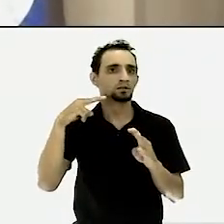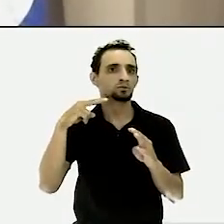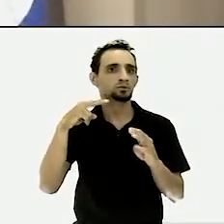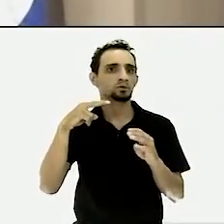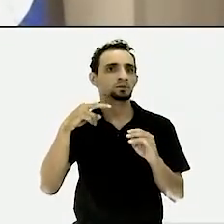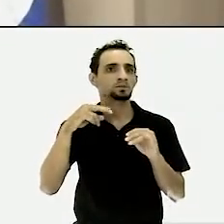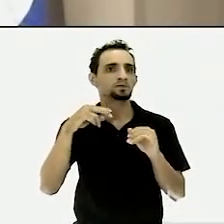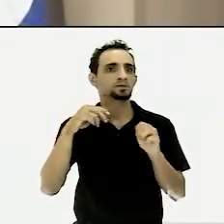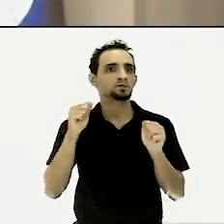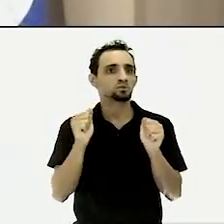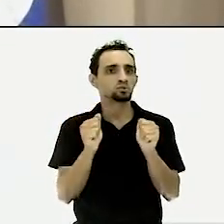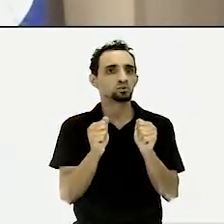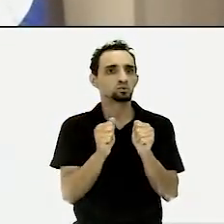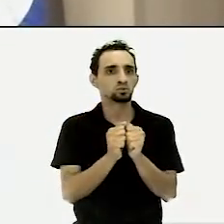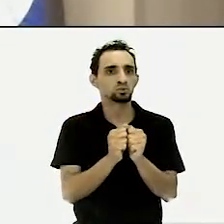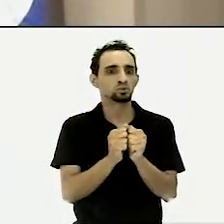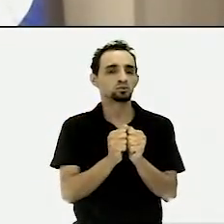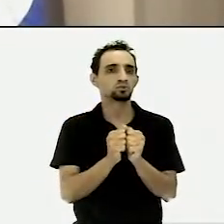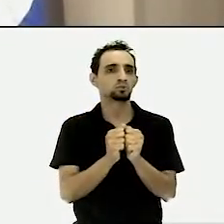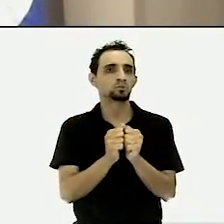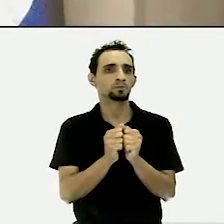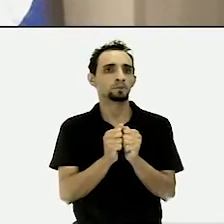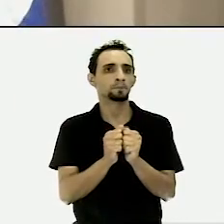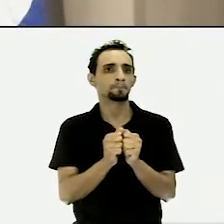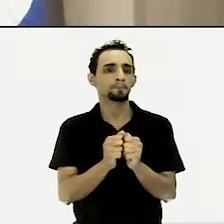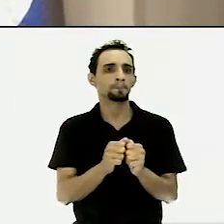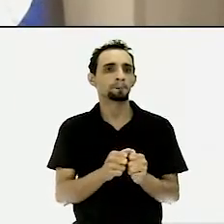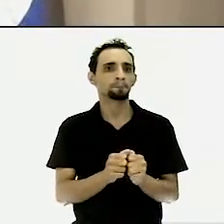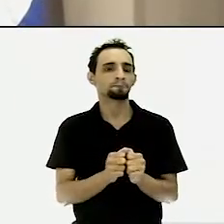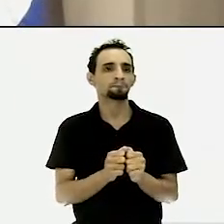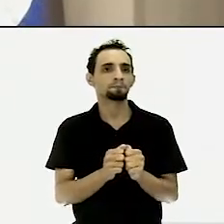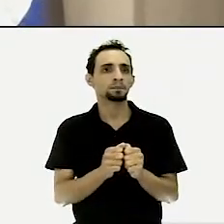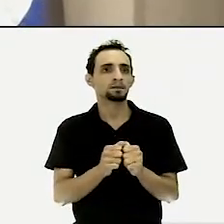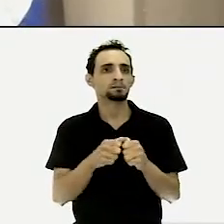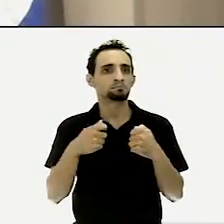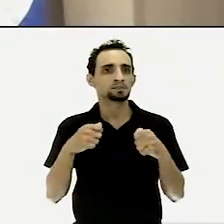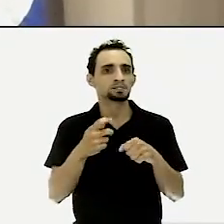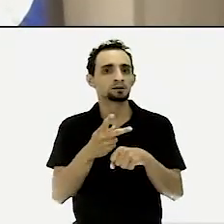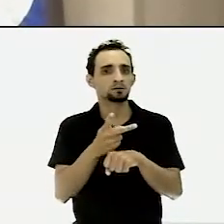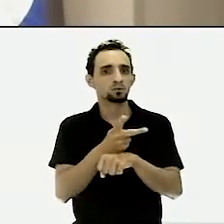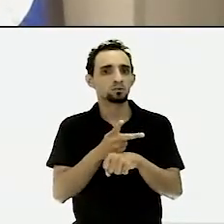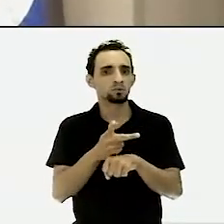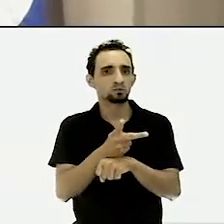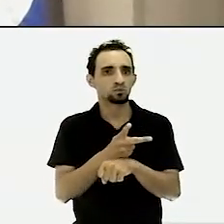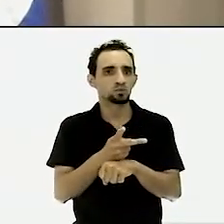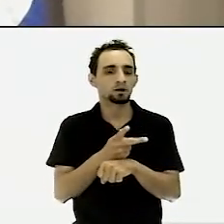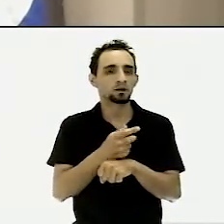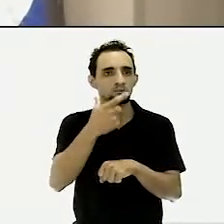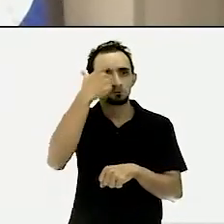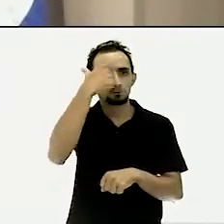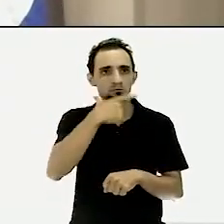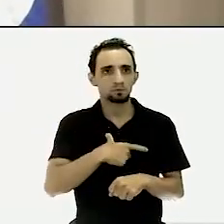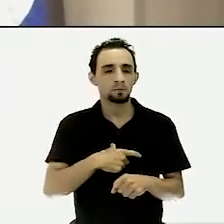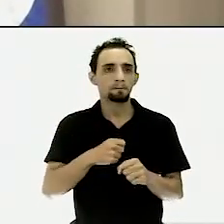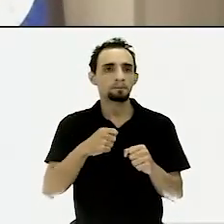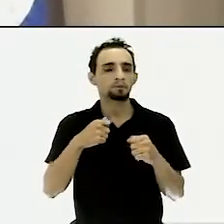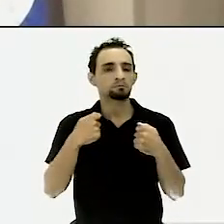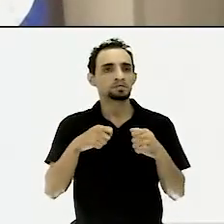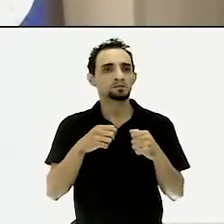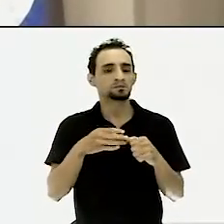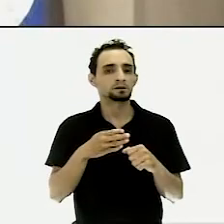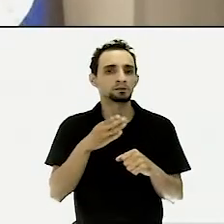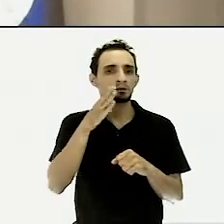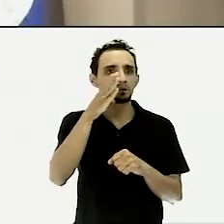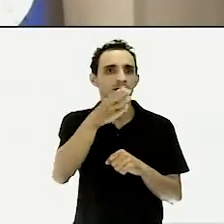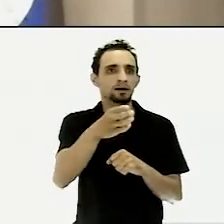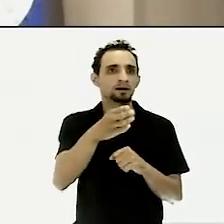aguardem, que esse vereador está colhendo ainda assinaturas. A população que puder vir aqui assinar